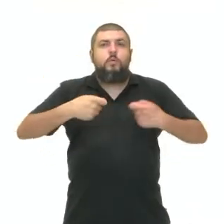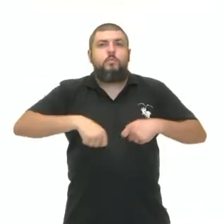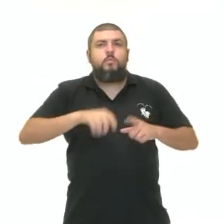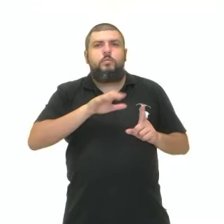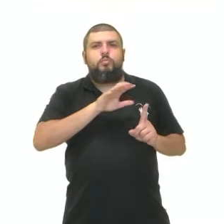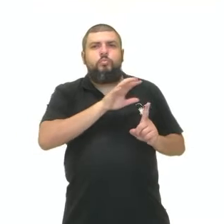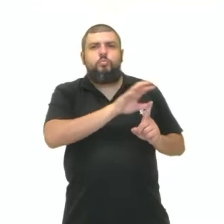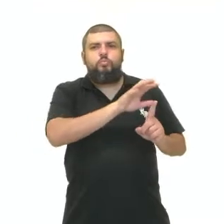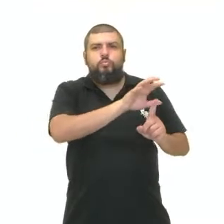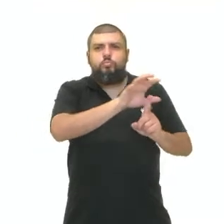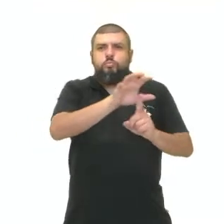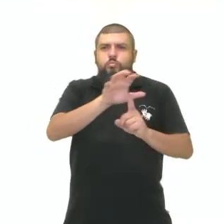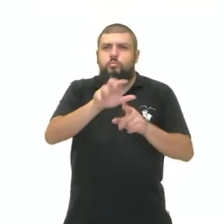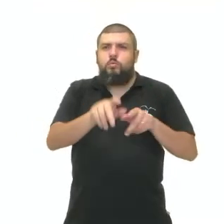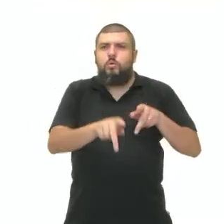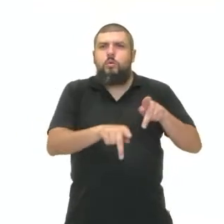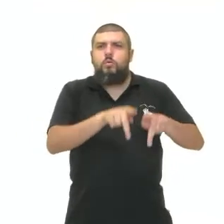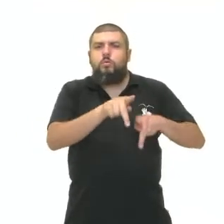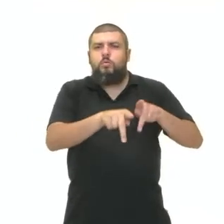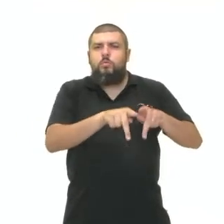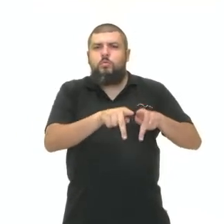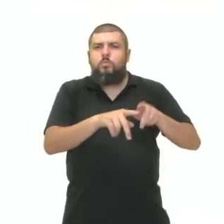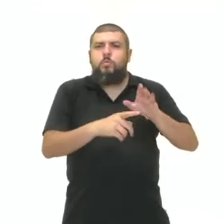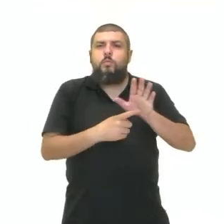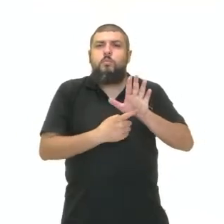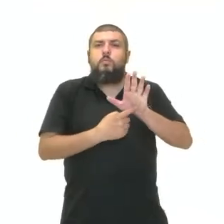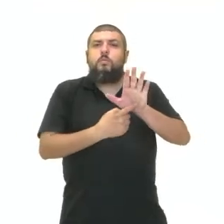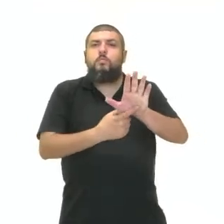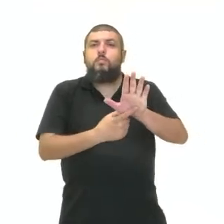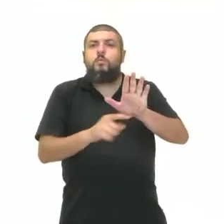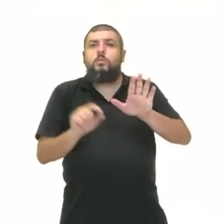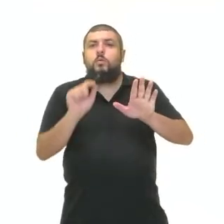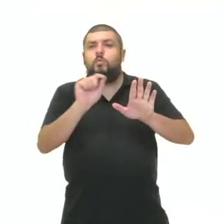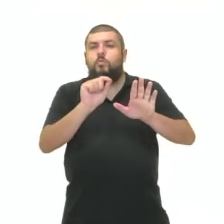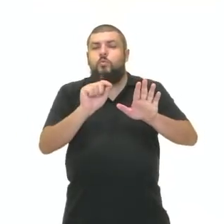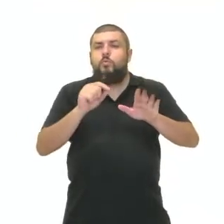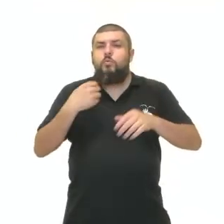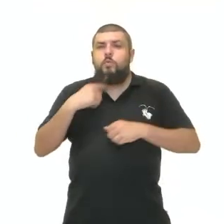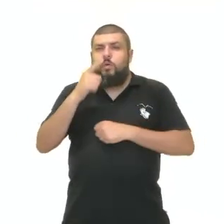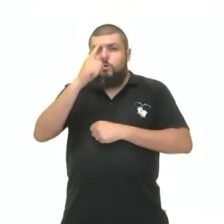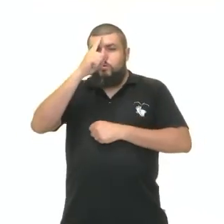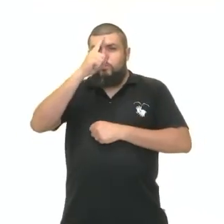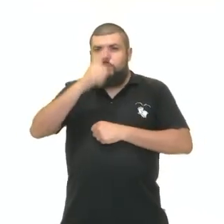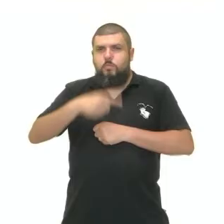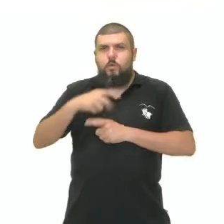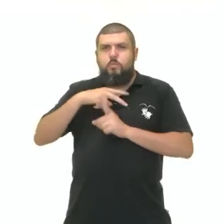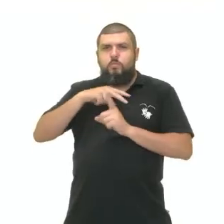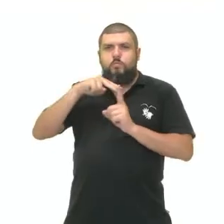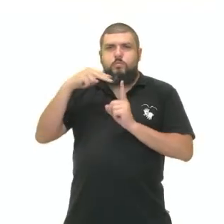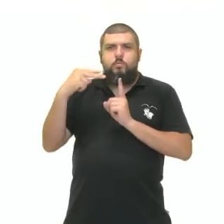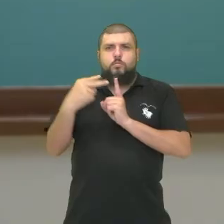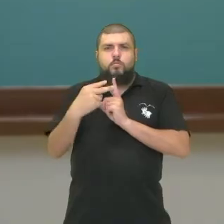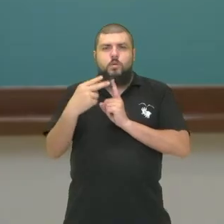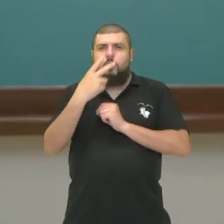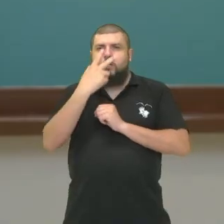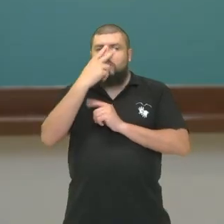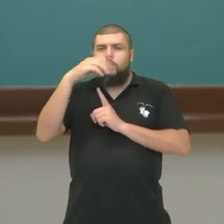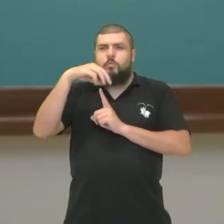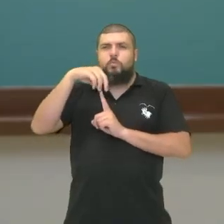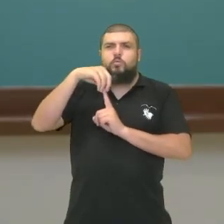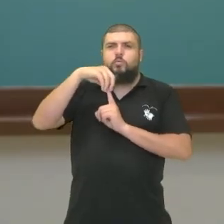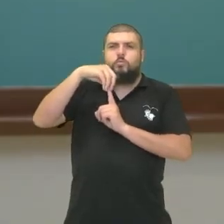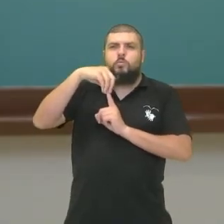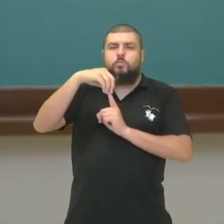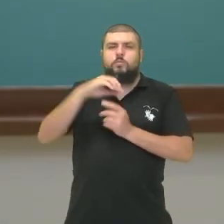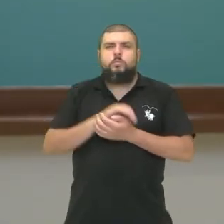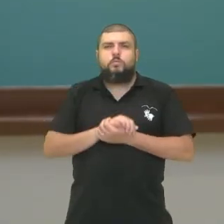com o objetivo de demonstrar que a forma como aquele que domina vê o mundo é a única possível. Quer dizer, os